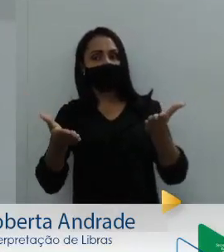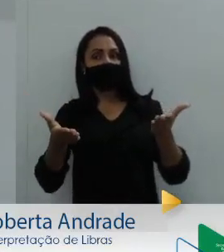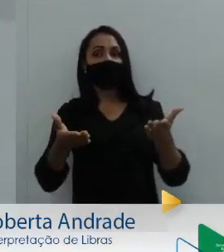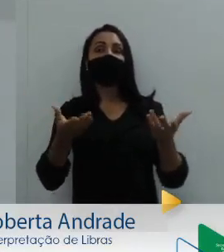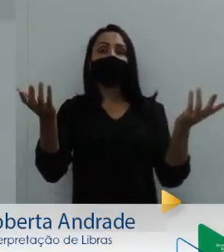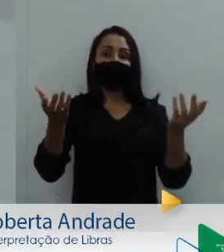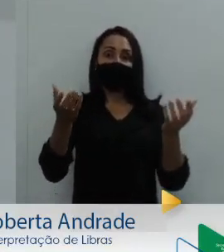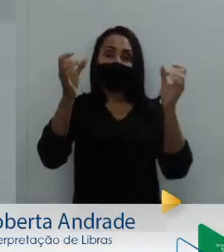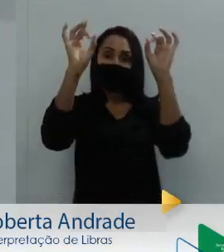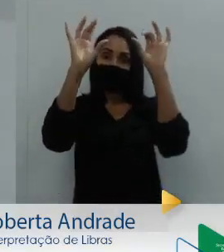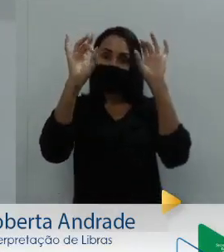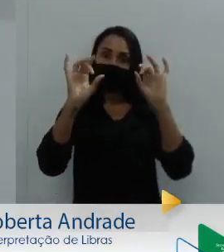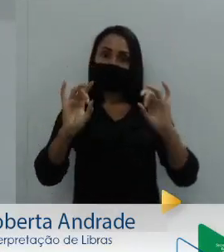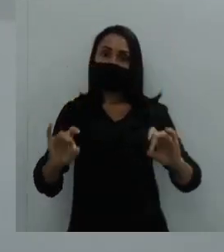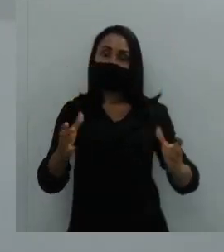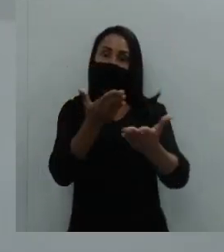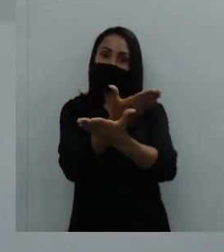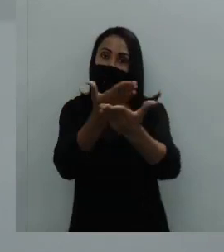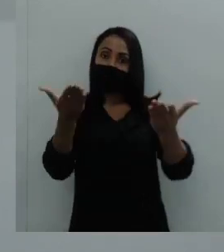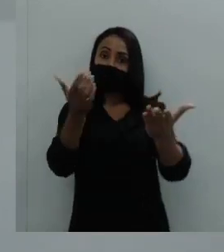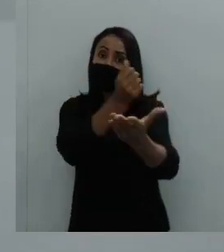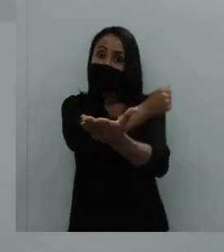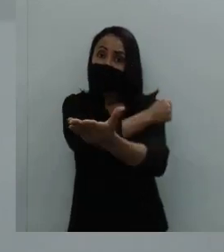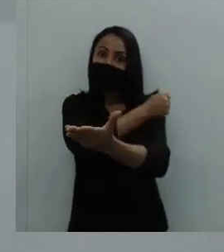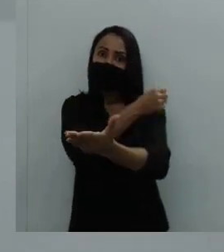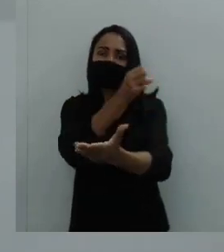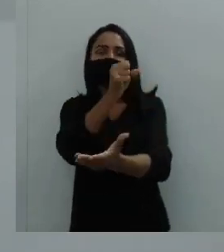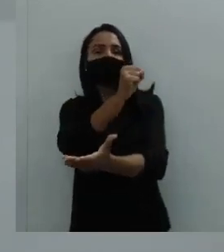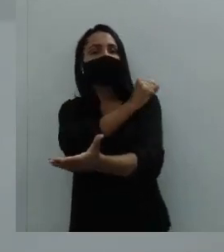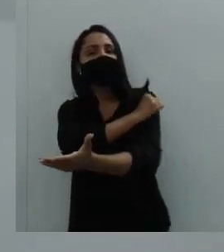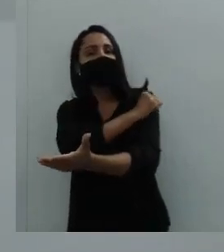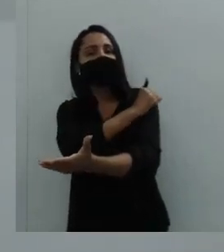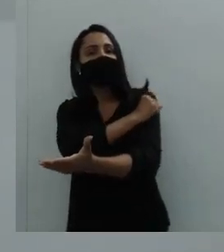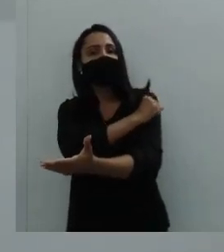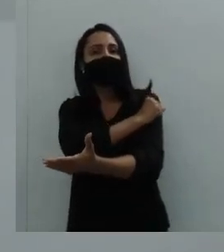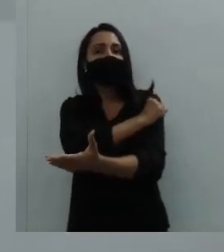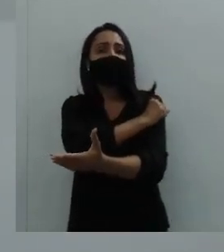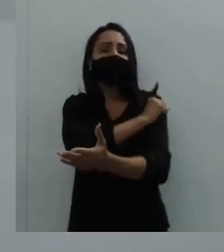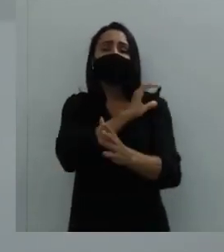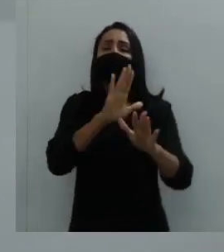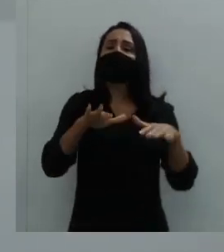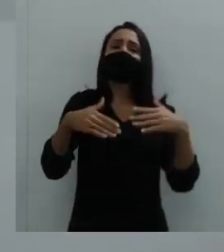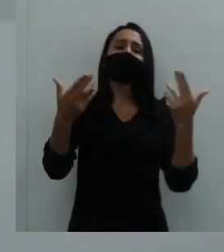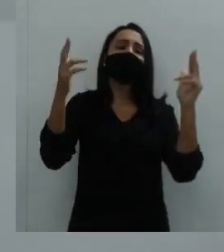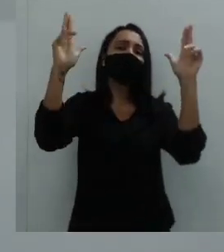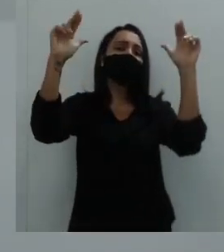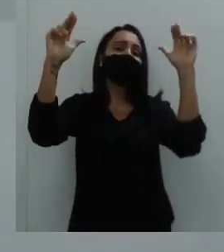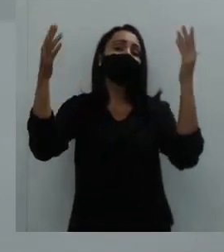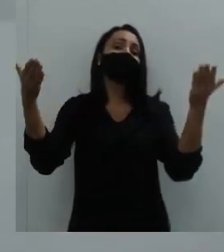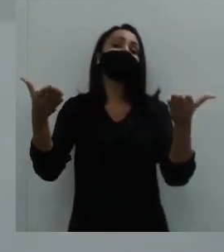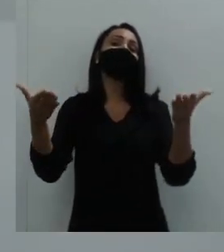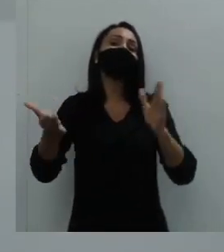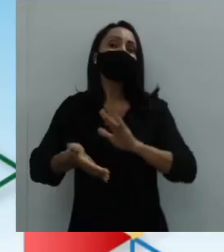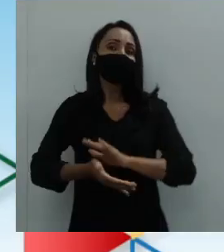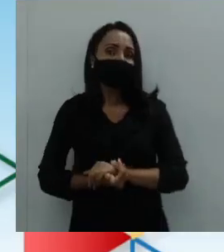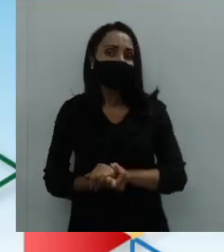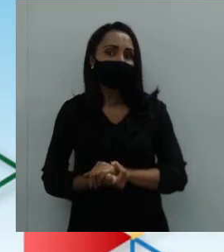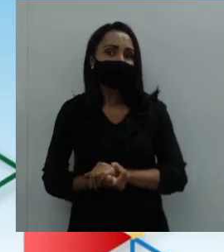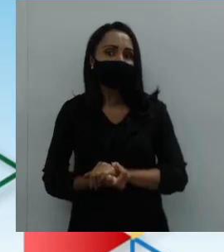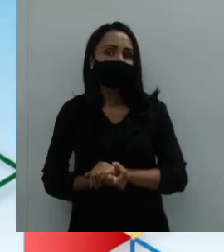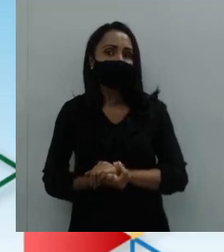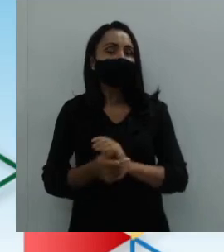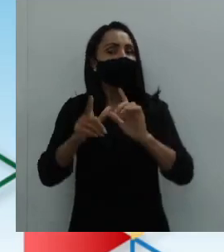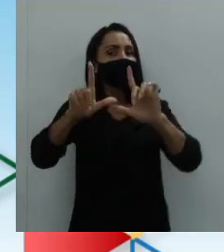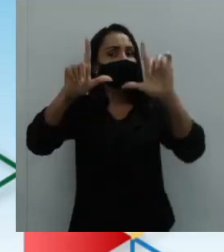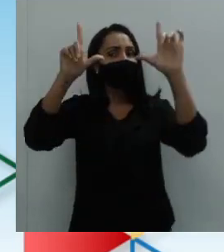em especial para você, estudante do 8º ano. Mas qual será o tema de nossa aula? Olhando